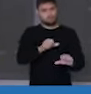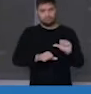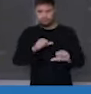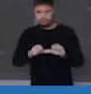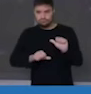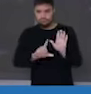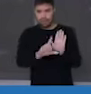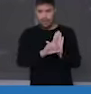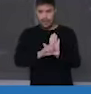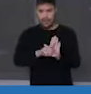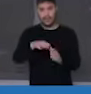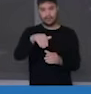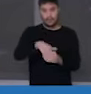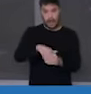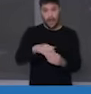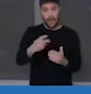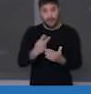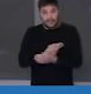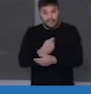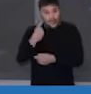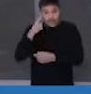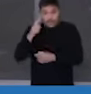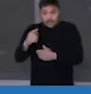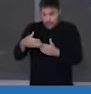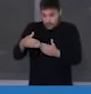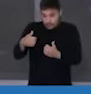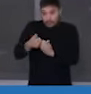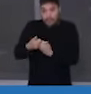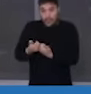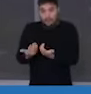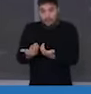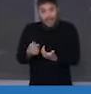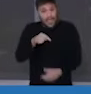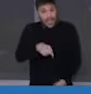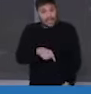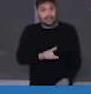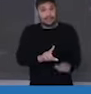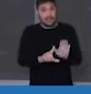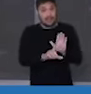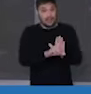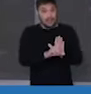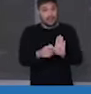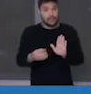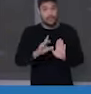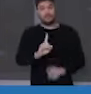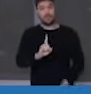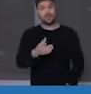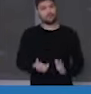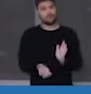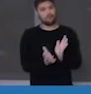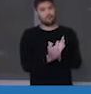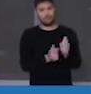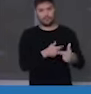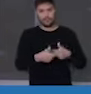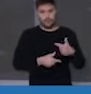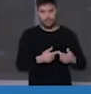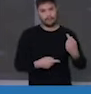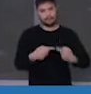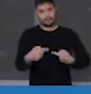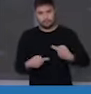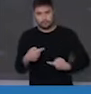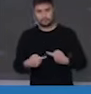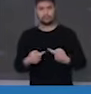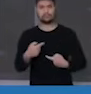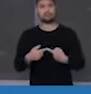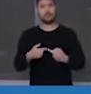eleitorais aconteceram nos últimos dias. Esta não. Teve um grupo de trabalho, debateu, discutiu,